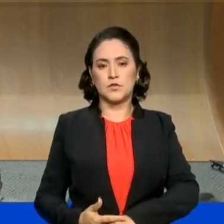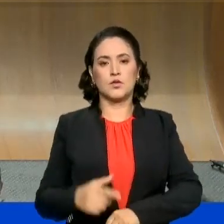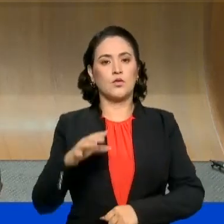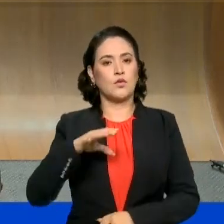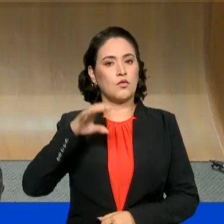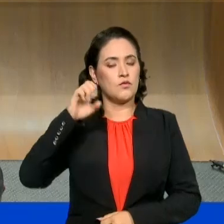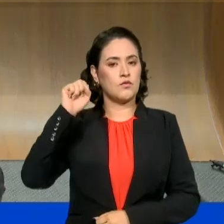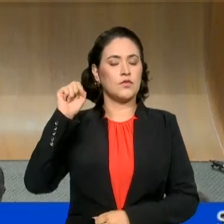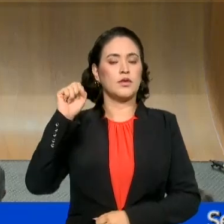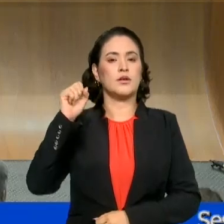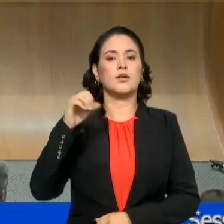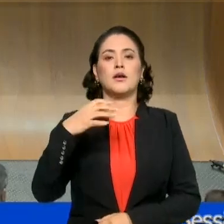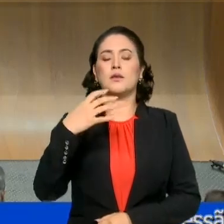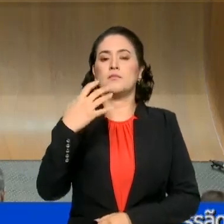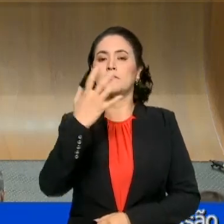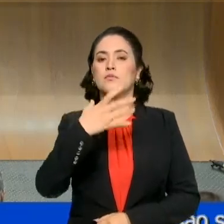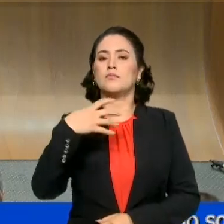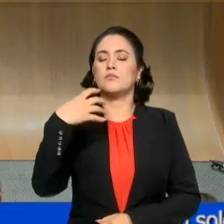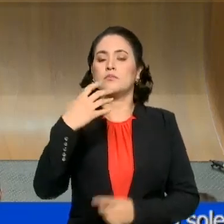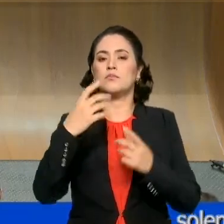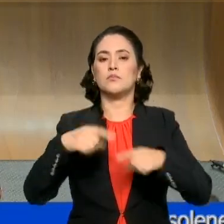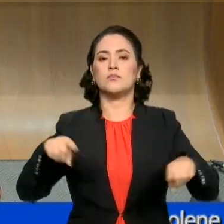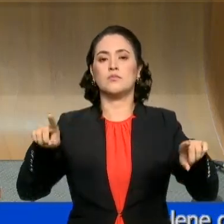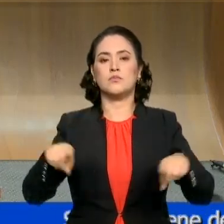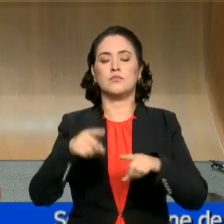cantor Guilherme Júnior.